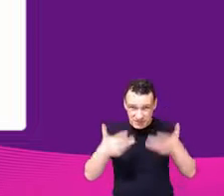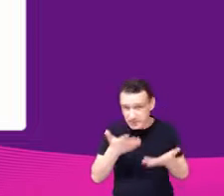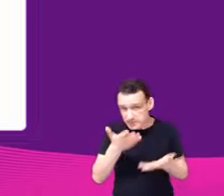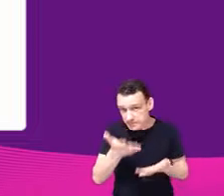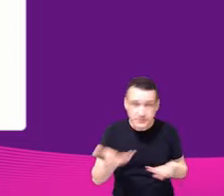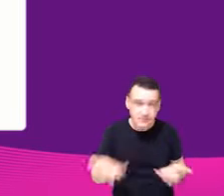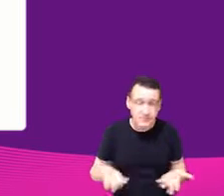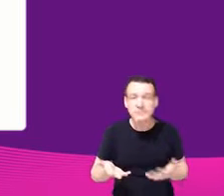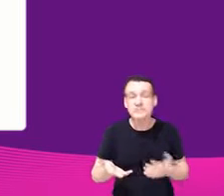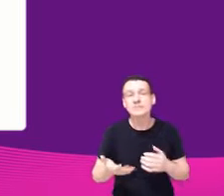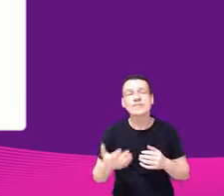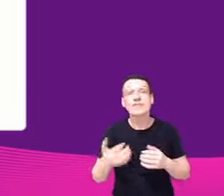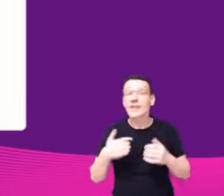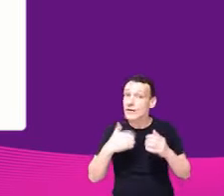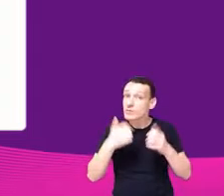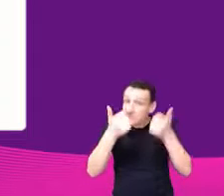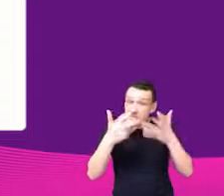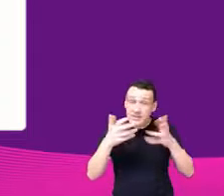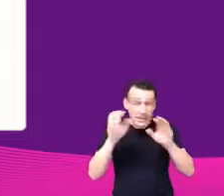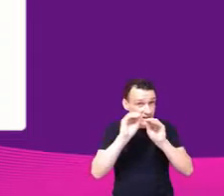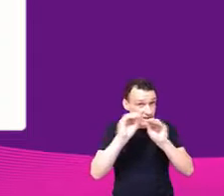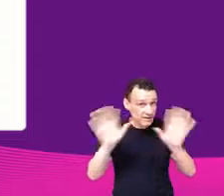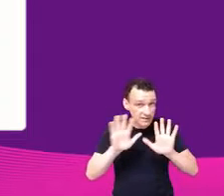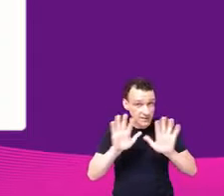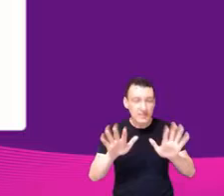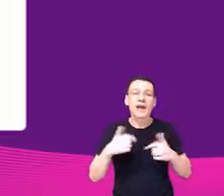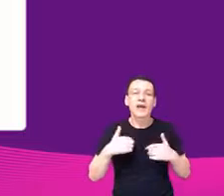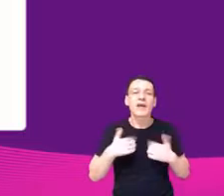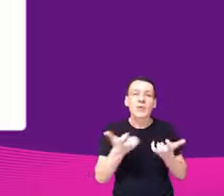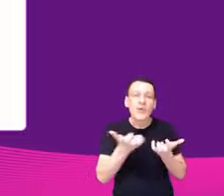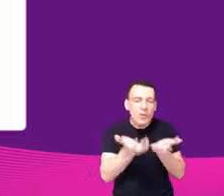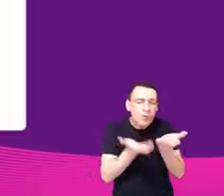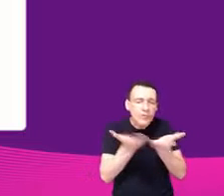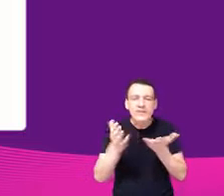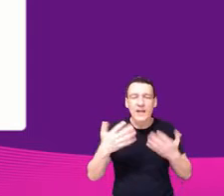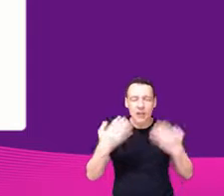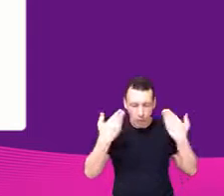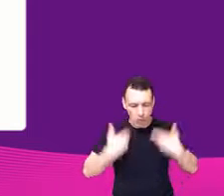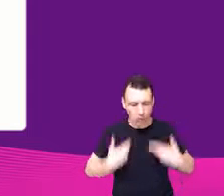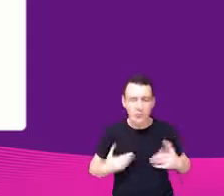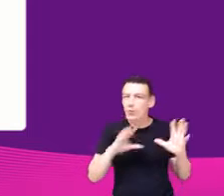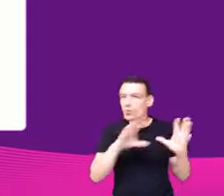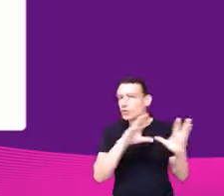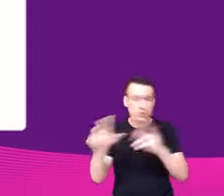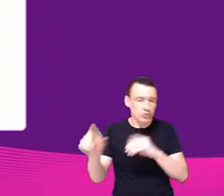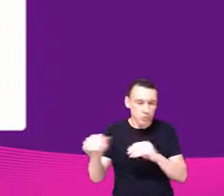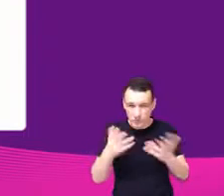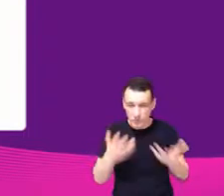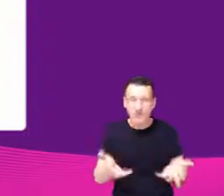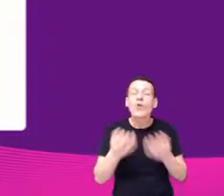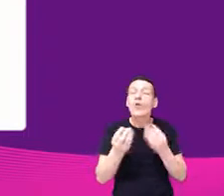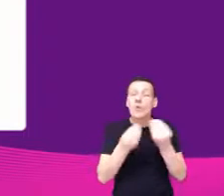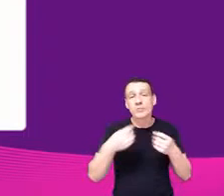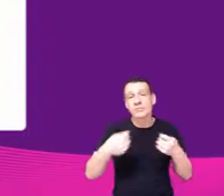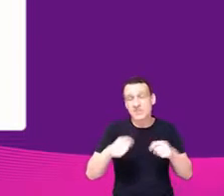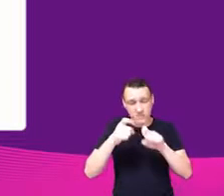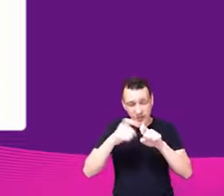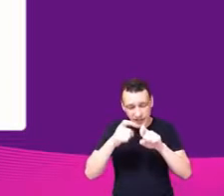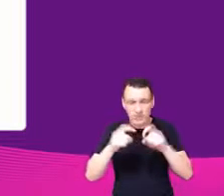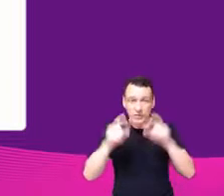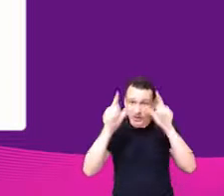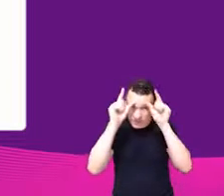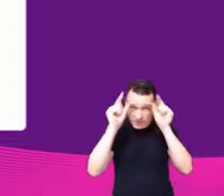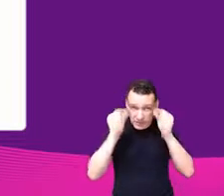gente fala de cobrir esse cuidado integral, nós estamos falando de médicos, enfermeiros, outros profissionais de saúde, nós estamos falando de